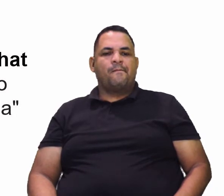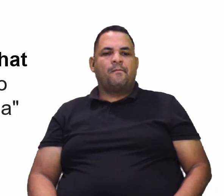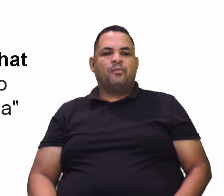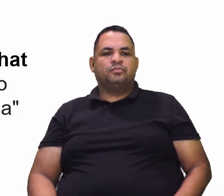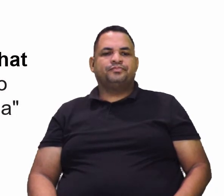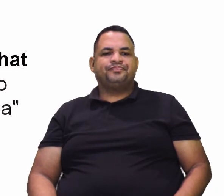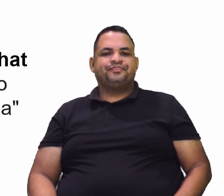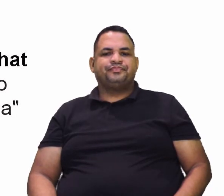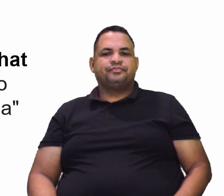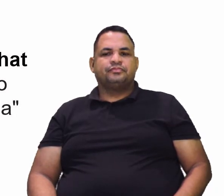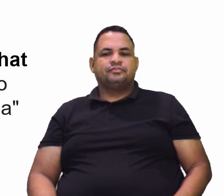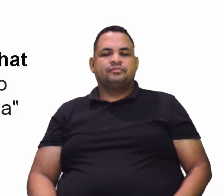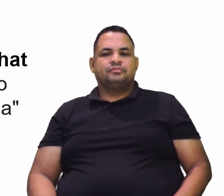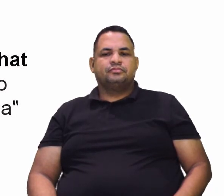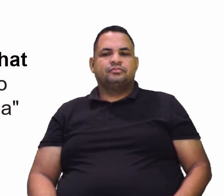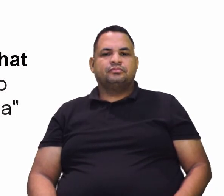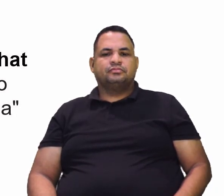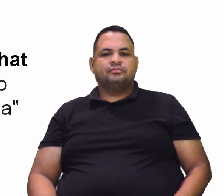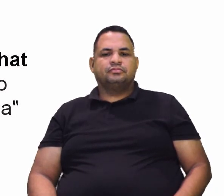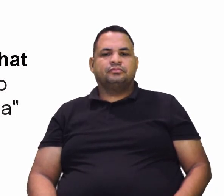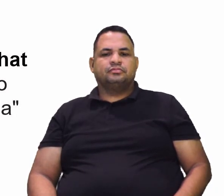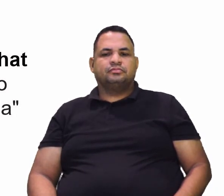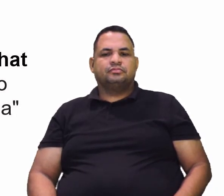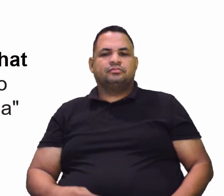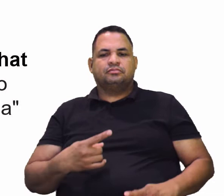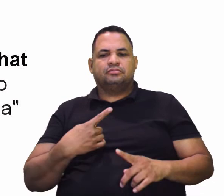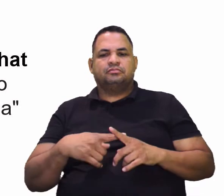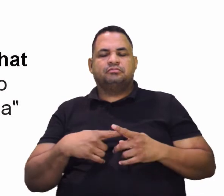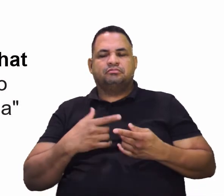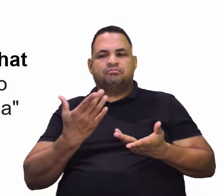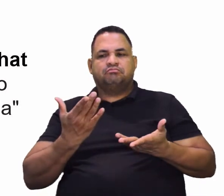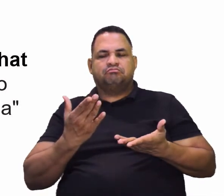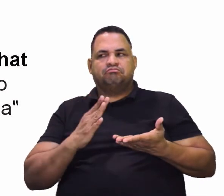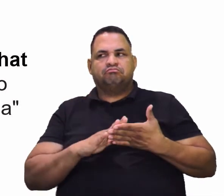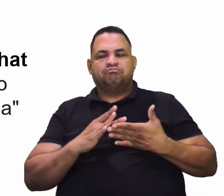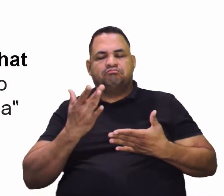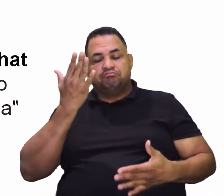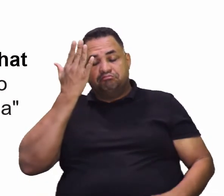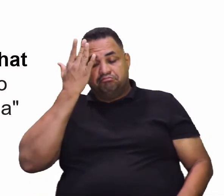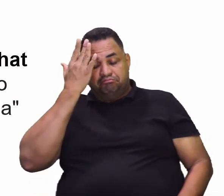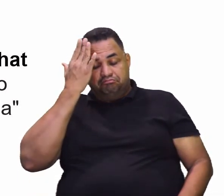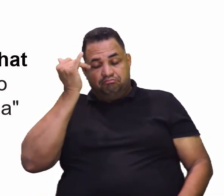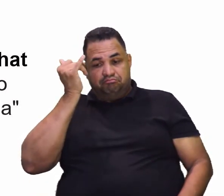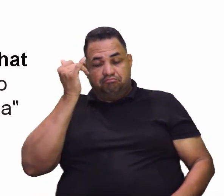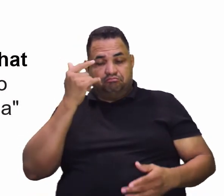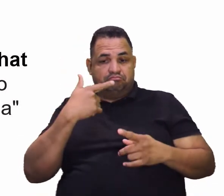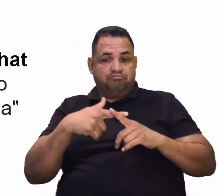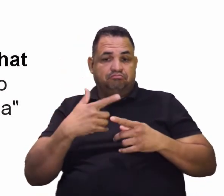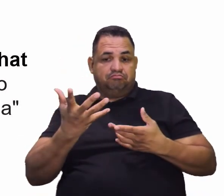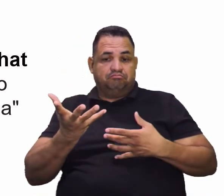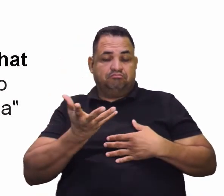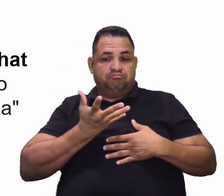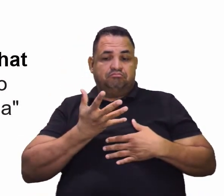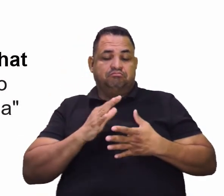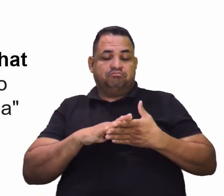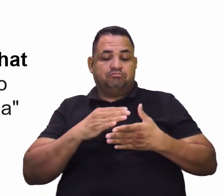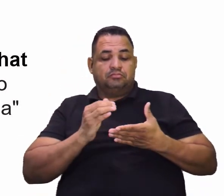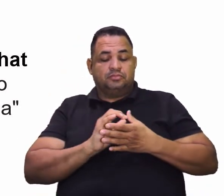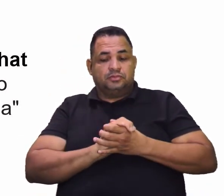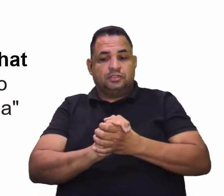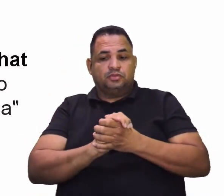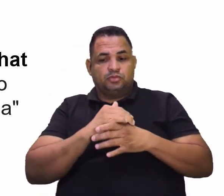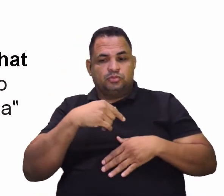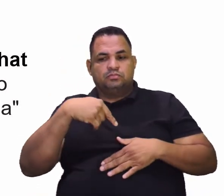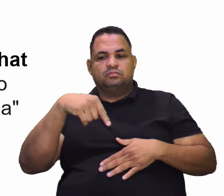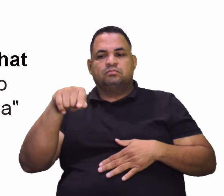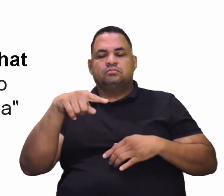will treat her kind. E é porque aqui ele não tem certeza aqui no caso, né? Porque ele tá querendo realmente levar ela